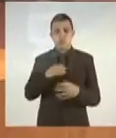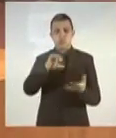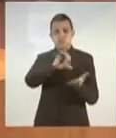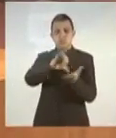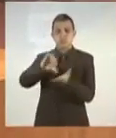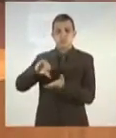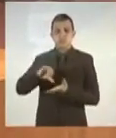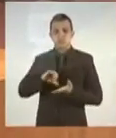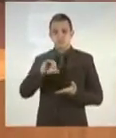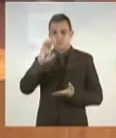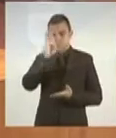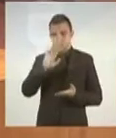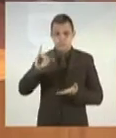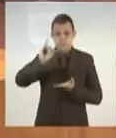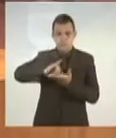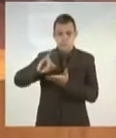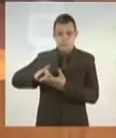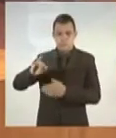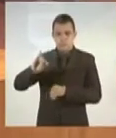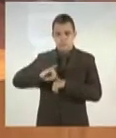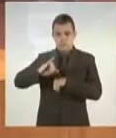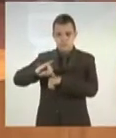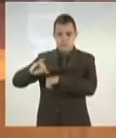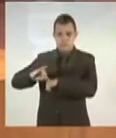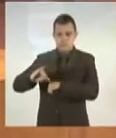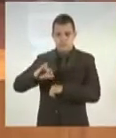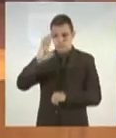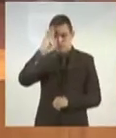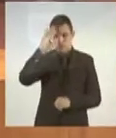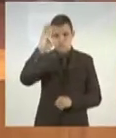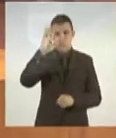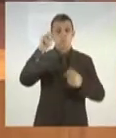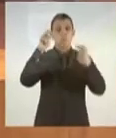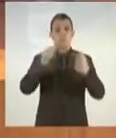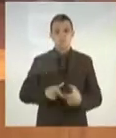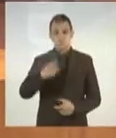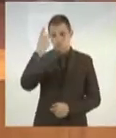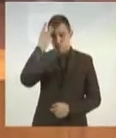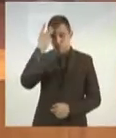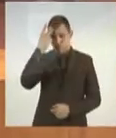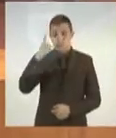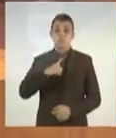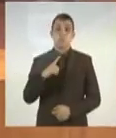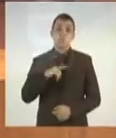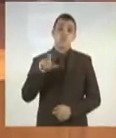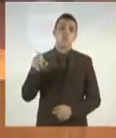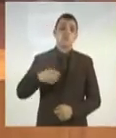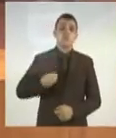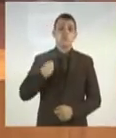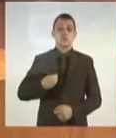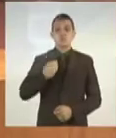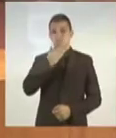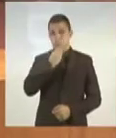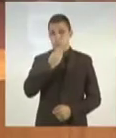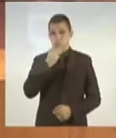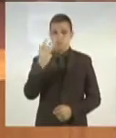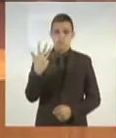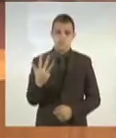dia 13, sobretudo no ato de São Paulo, que contará com a presença do presidente Lula,